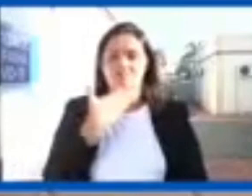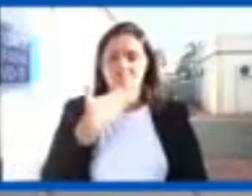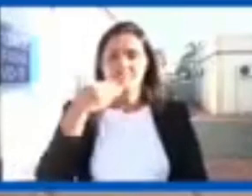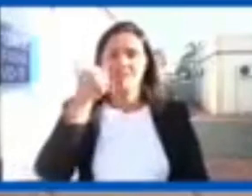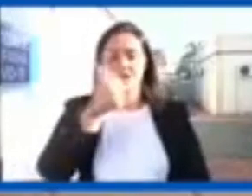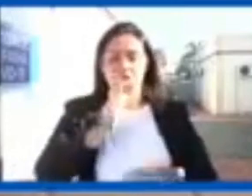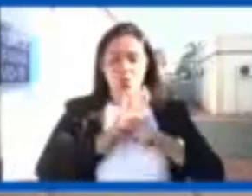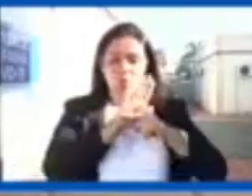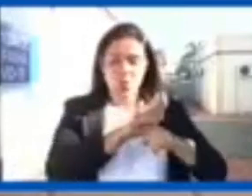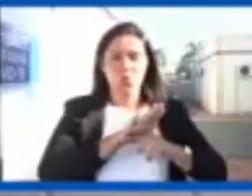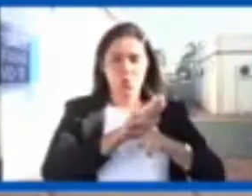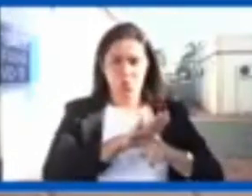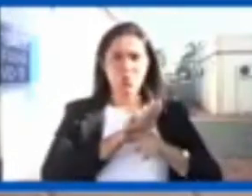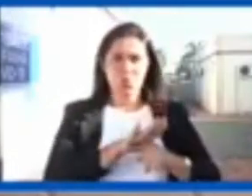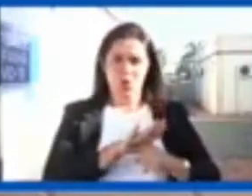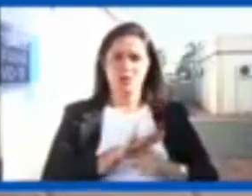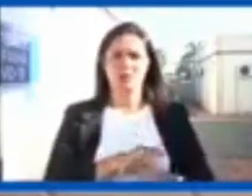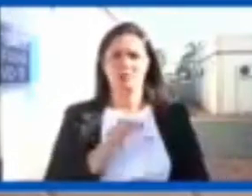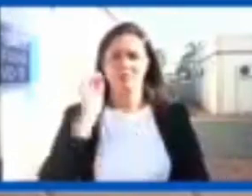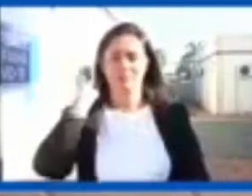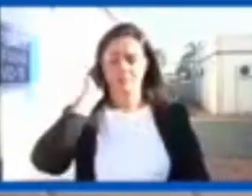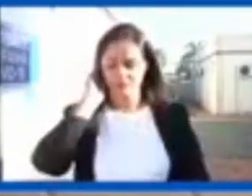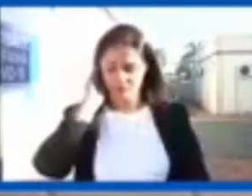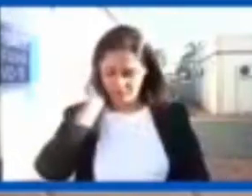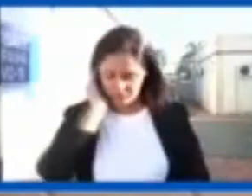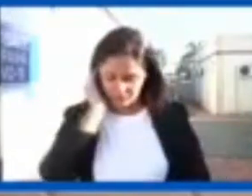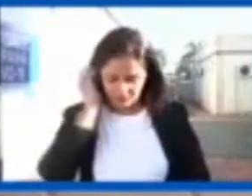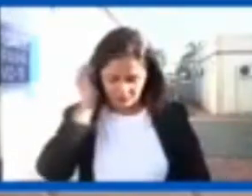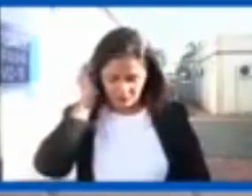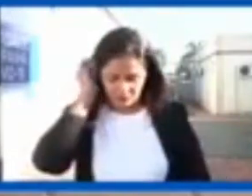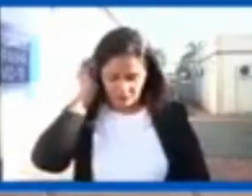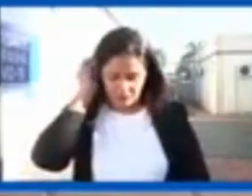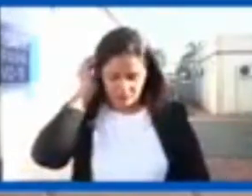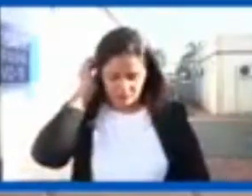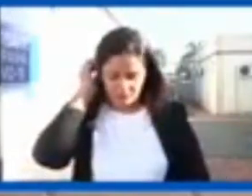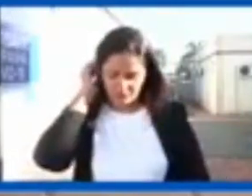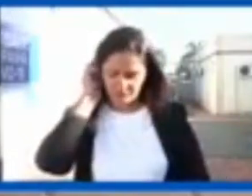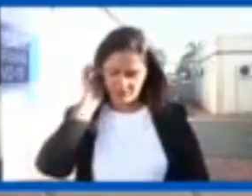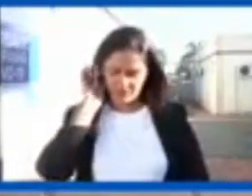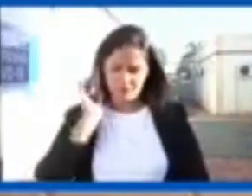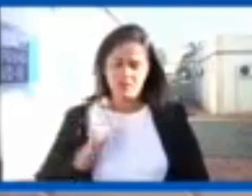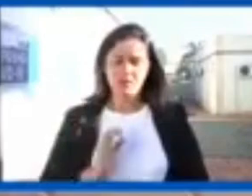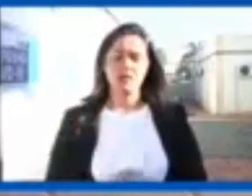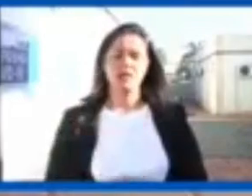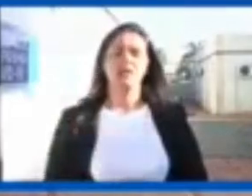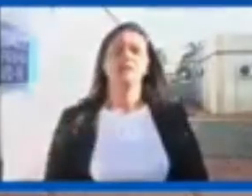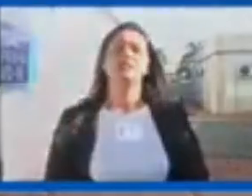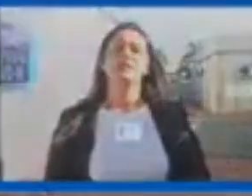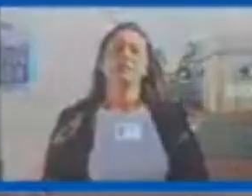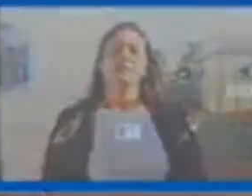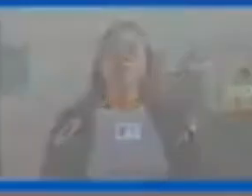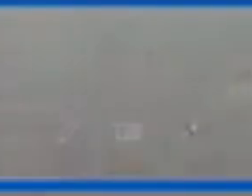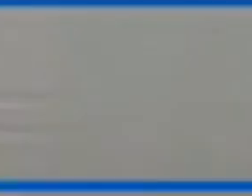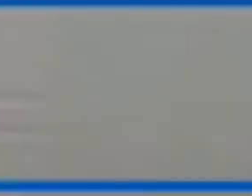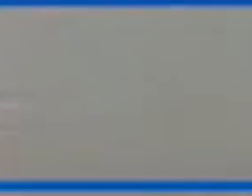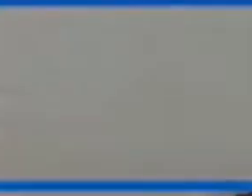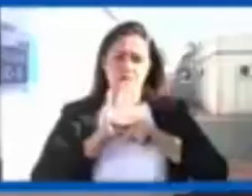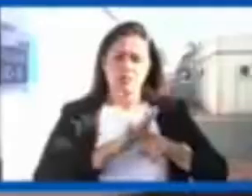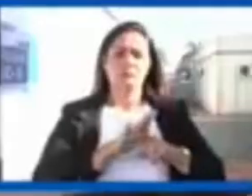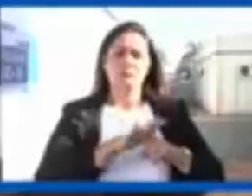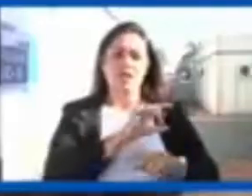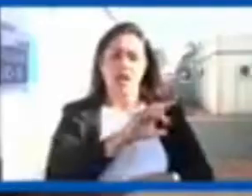que tenhamos condições de atender aos nossos pacientes ampliando a esse atendimento